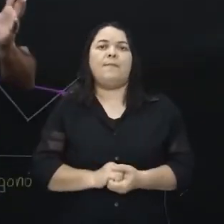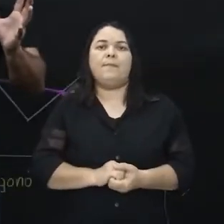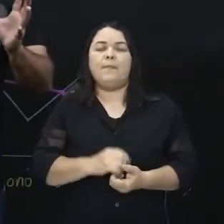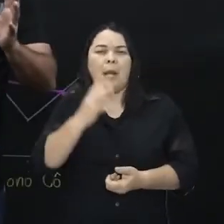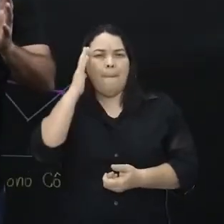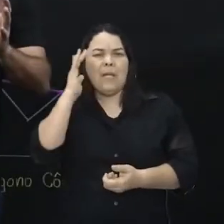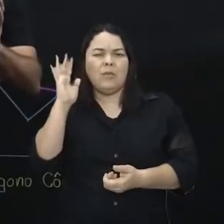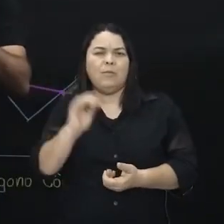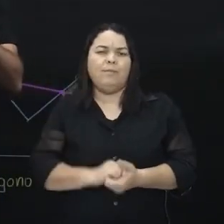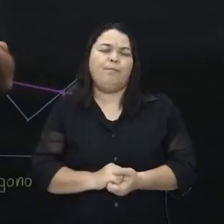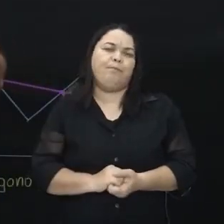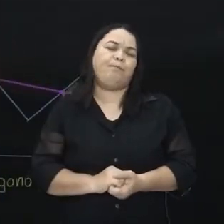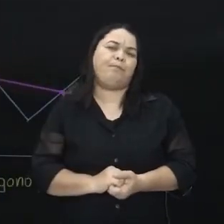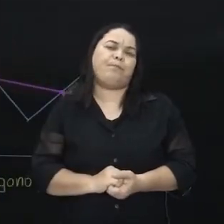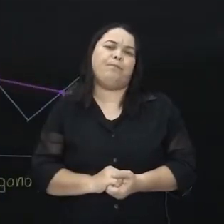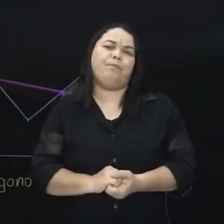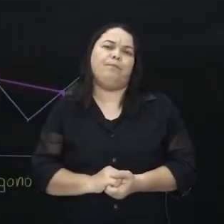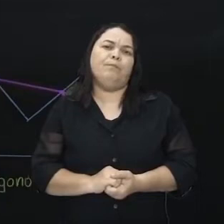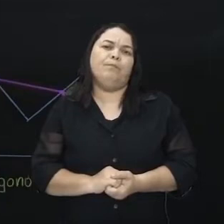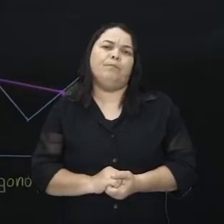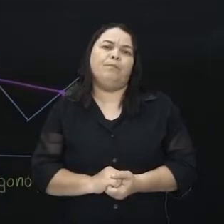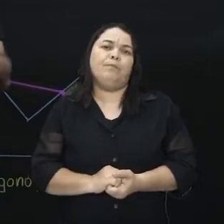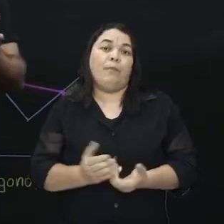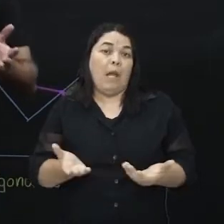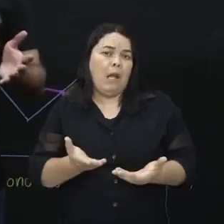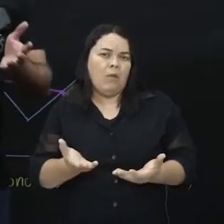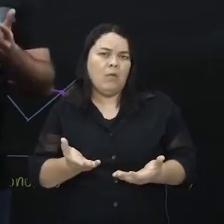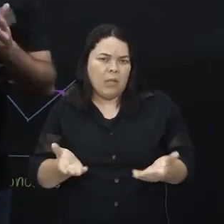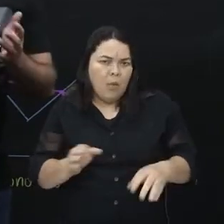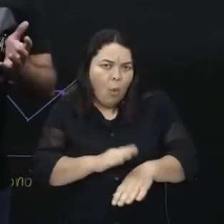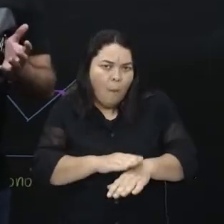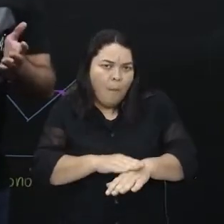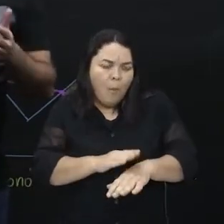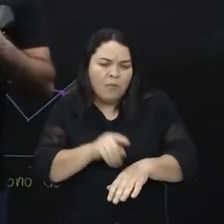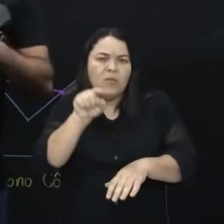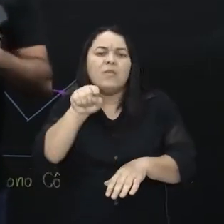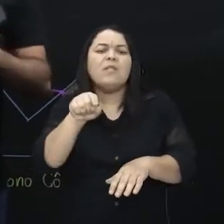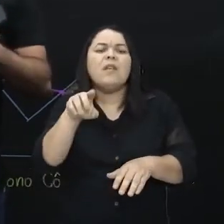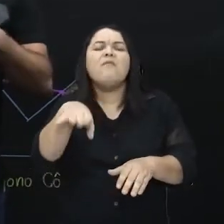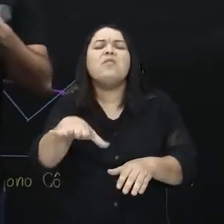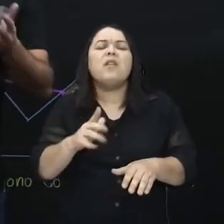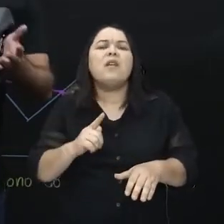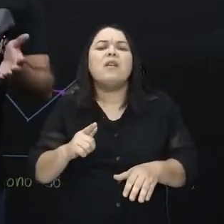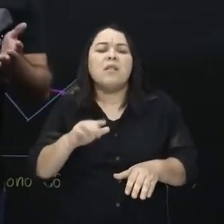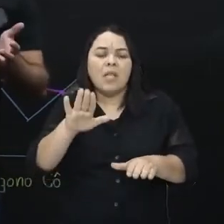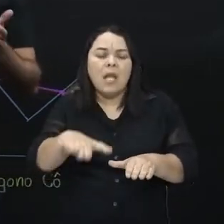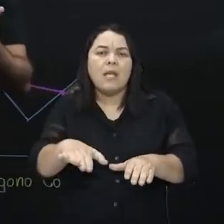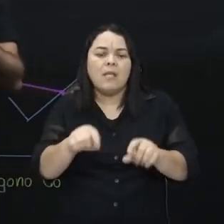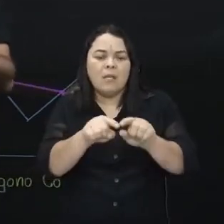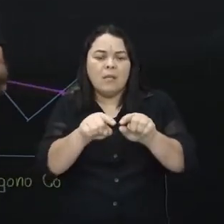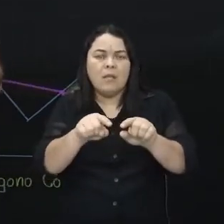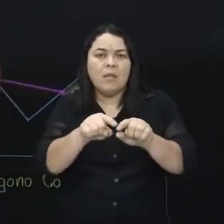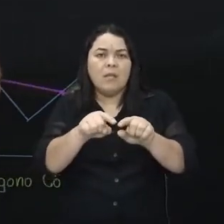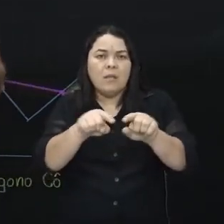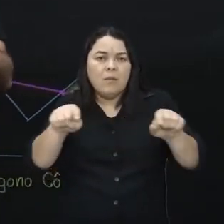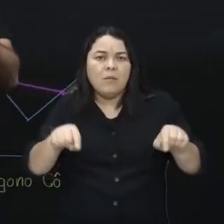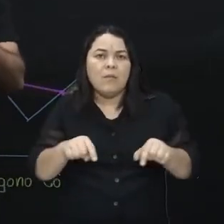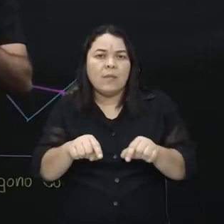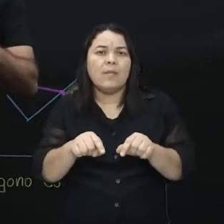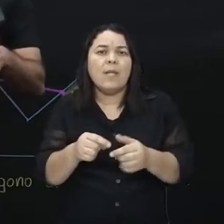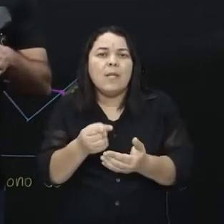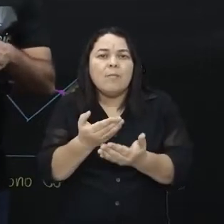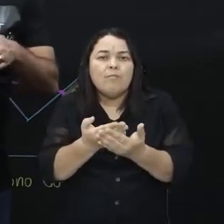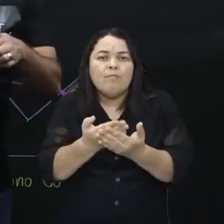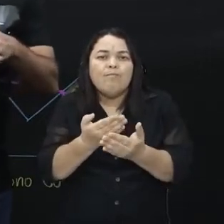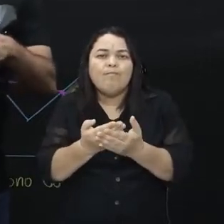imagine o seguinte, você deve estar agora, nesse momento, em alguma sala de aula ou da tua casa assistindo essa aula.